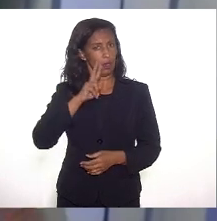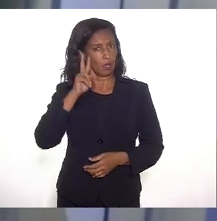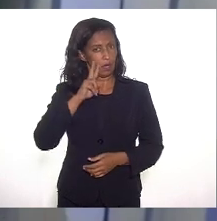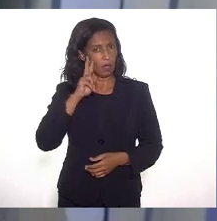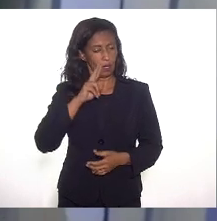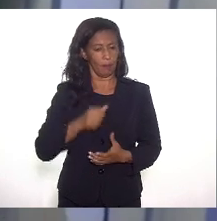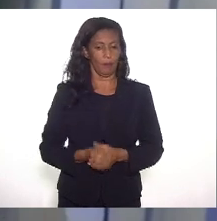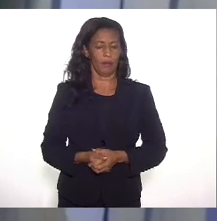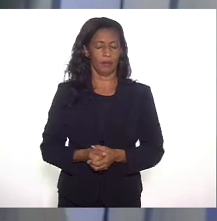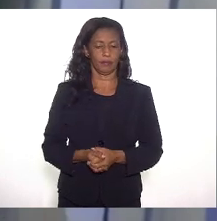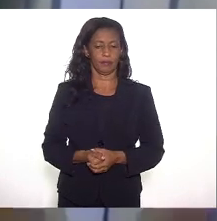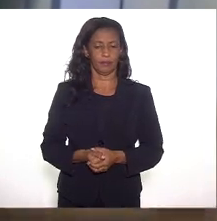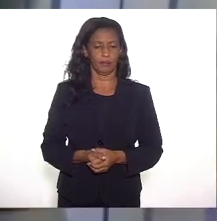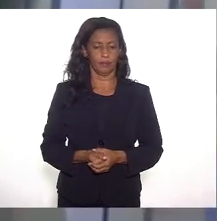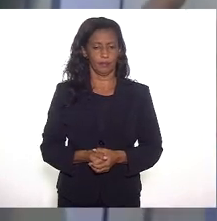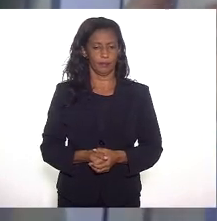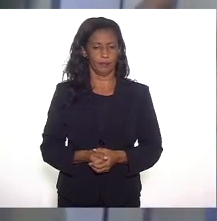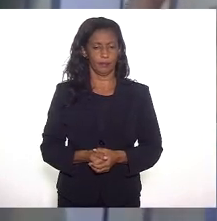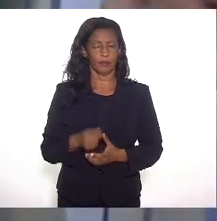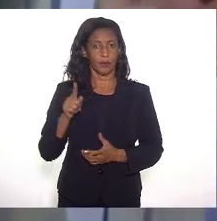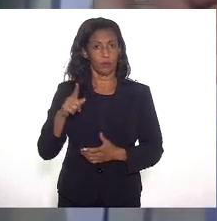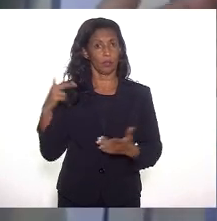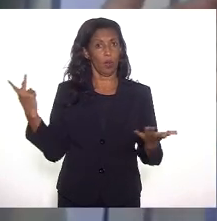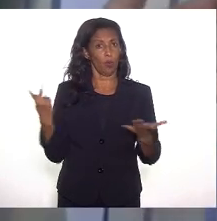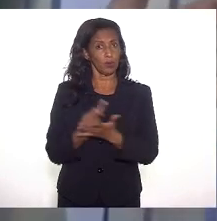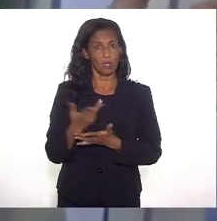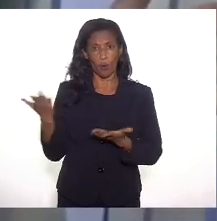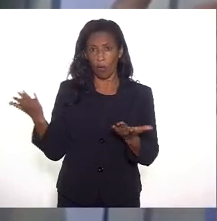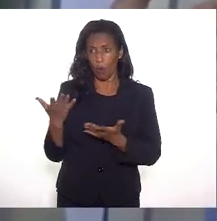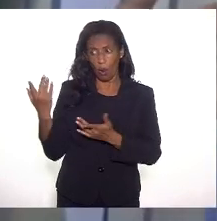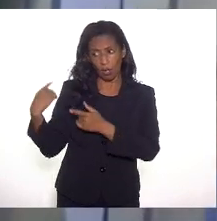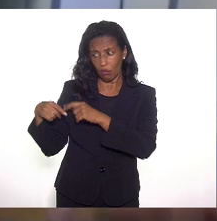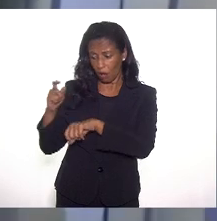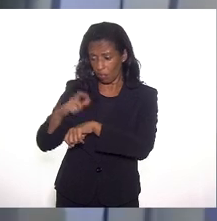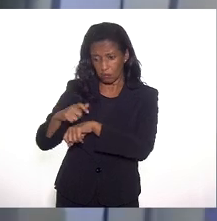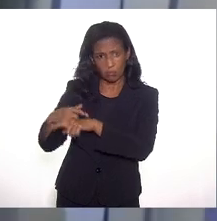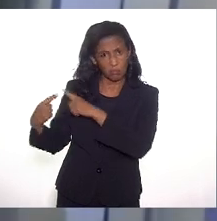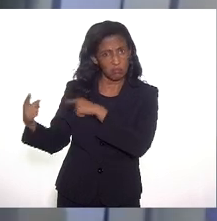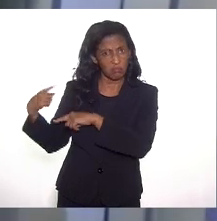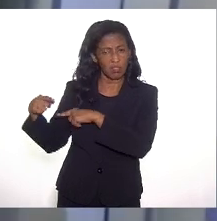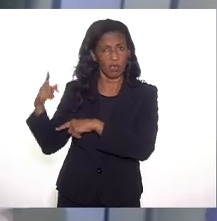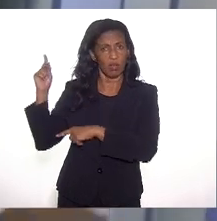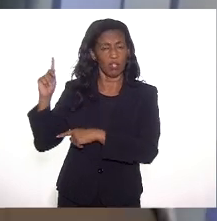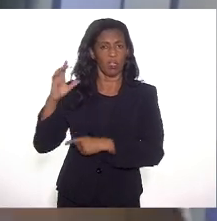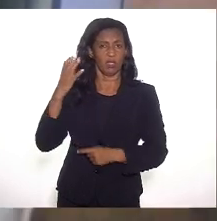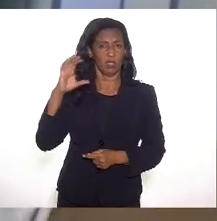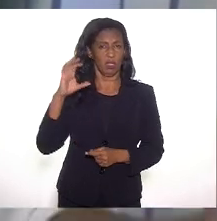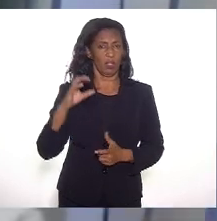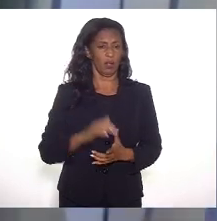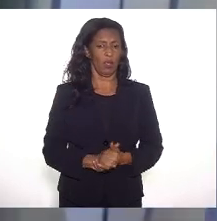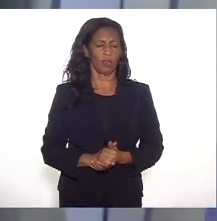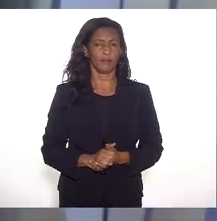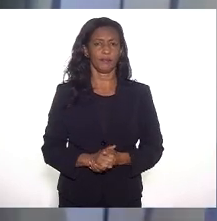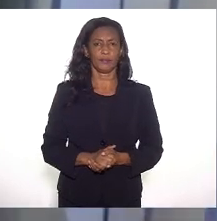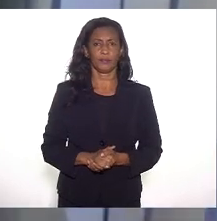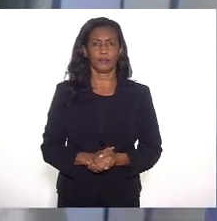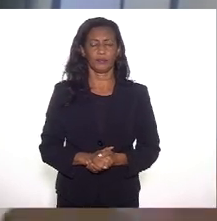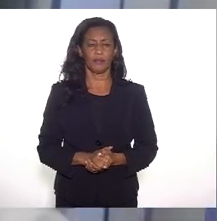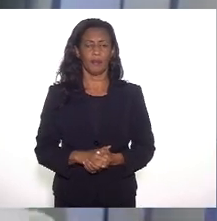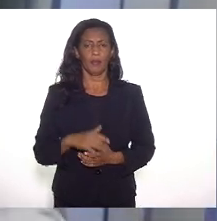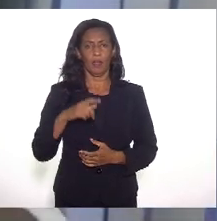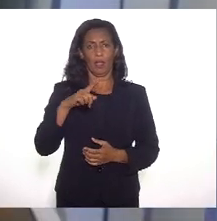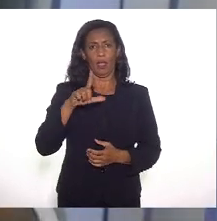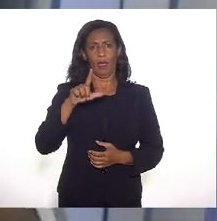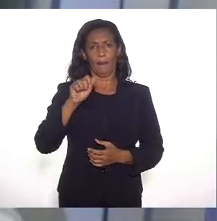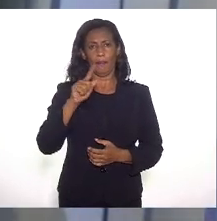a narrativa improvisada deste fato que aconteceu agora há pouco, há poucas horas, no Plaza Shopping, que é um importante centro comercial no